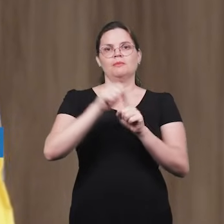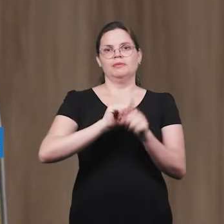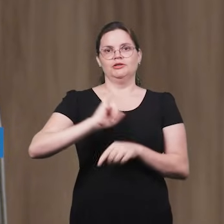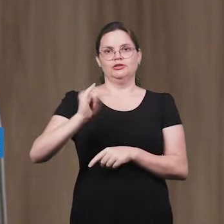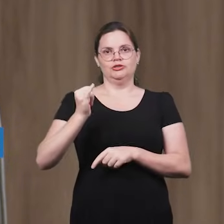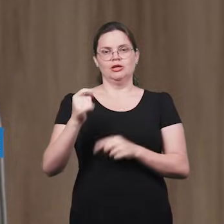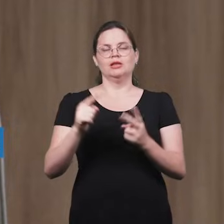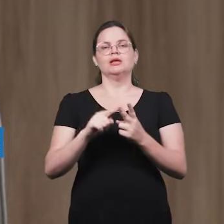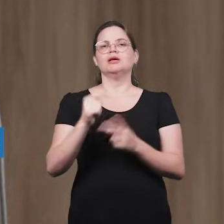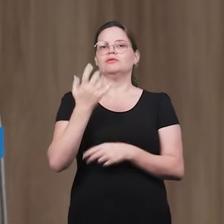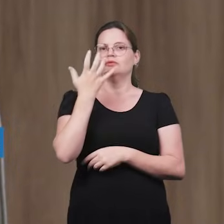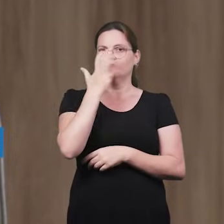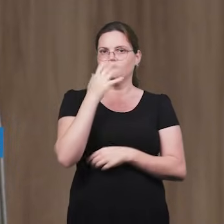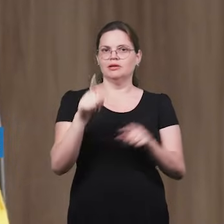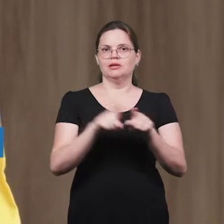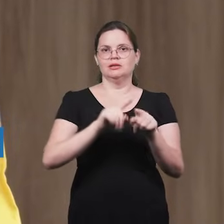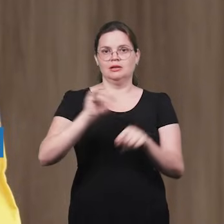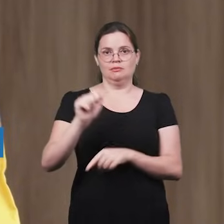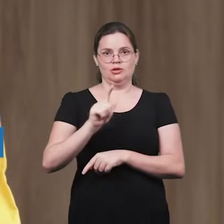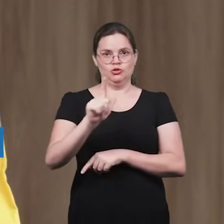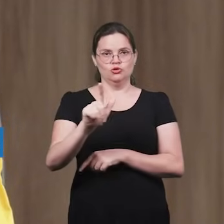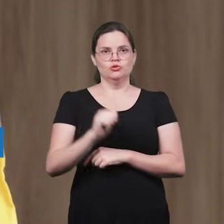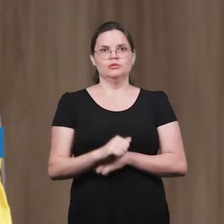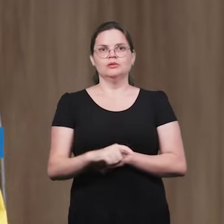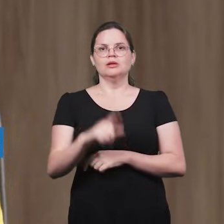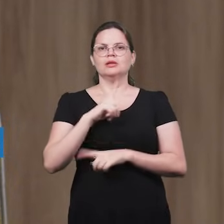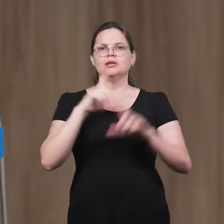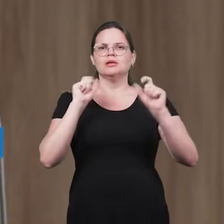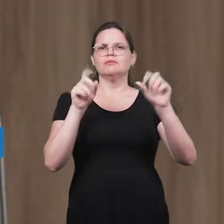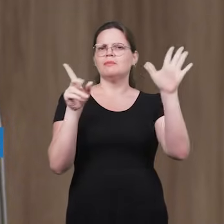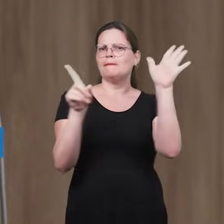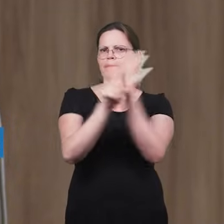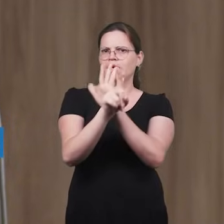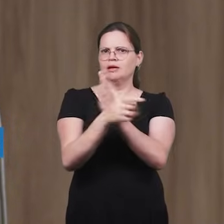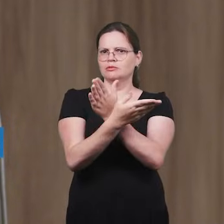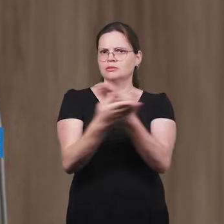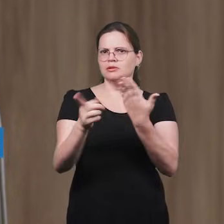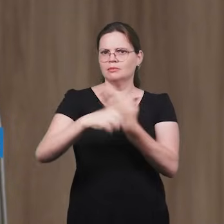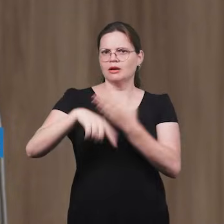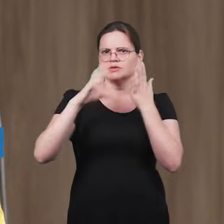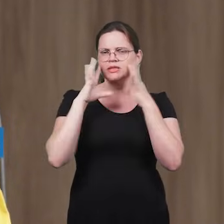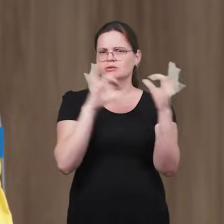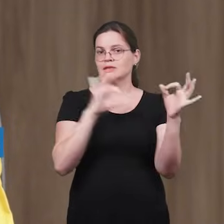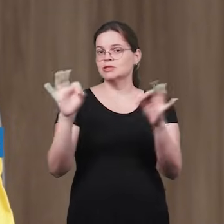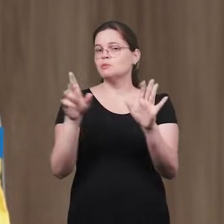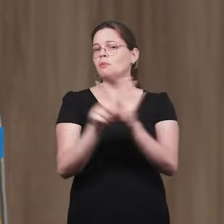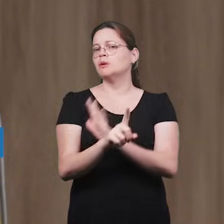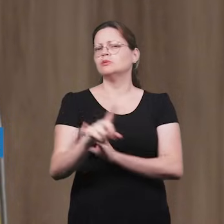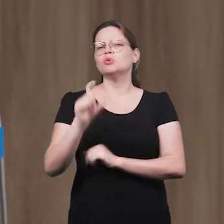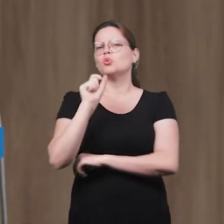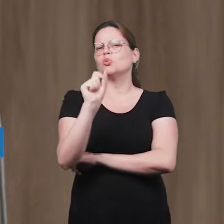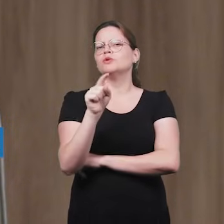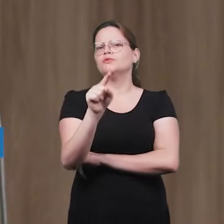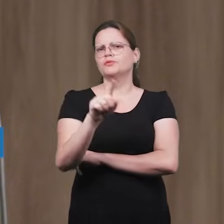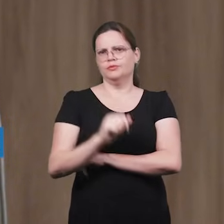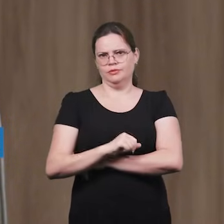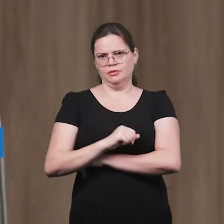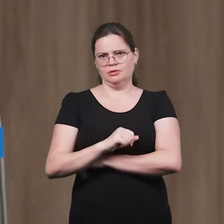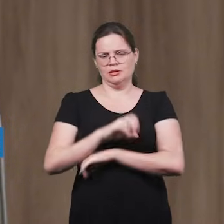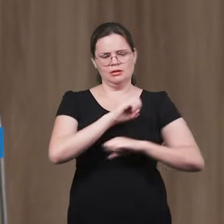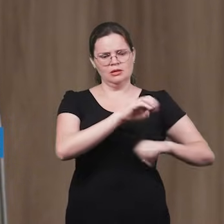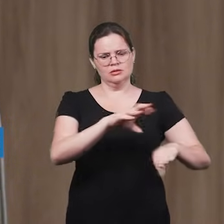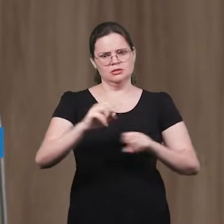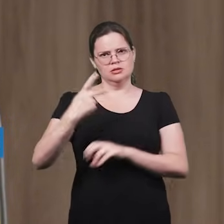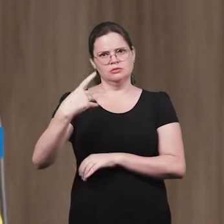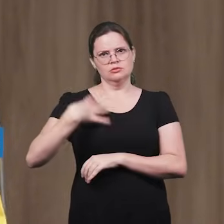fevereiro, em julho desse ano, nós fizemos uma pergunta para você que está conosco. O que você está ensinando aos